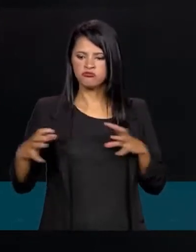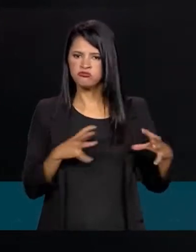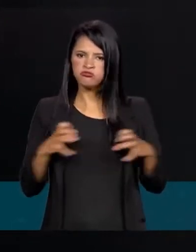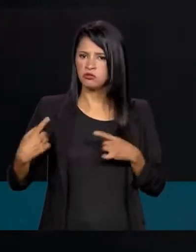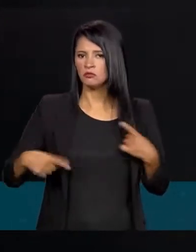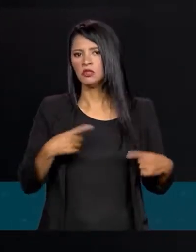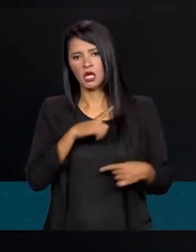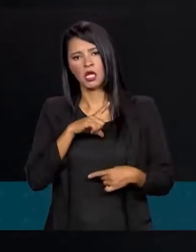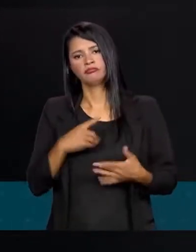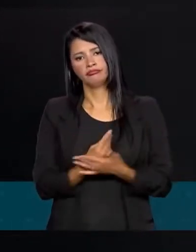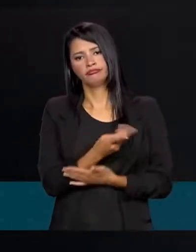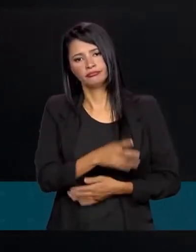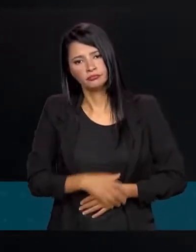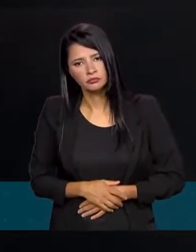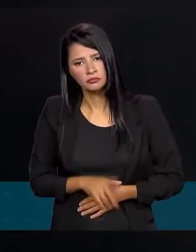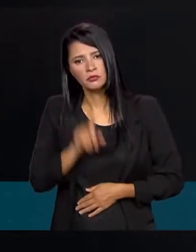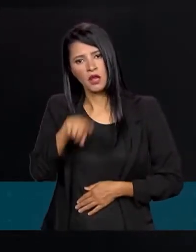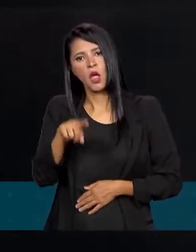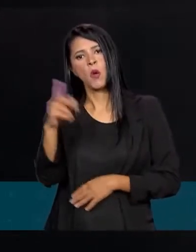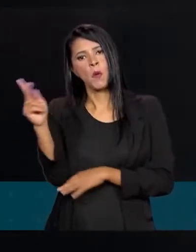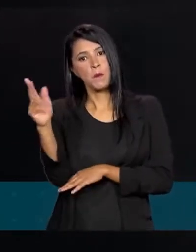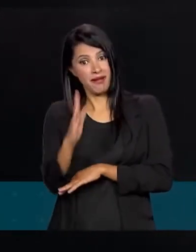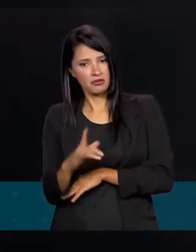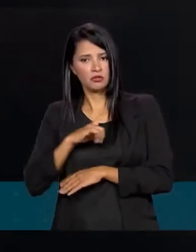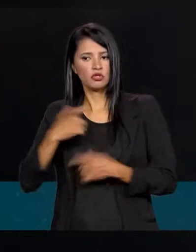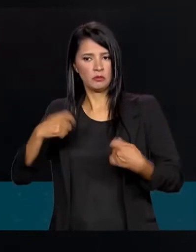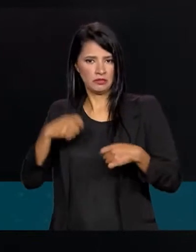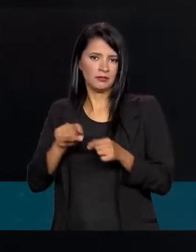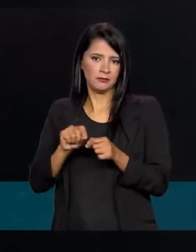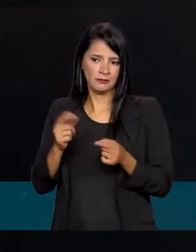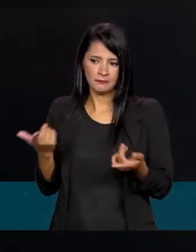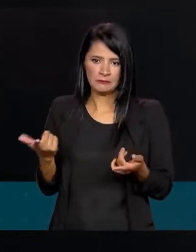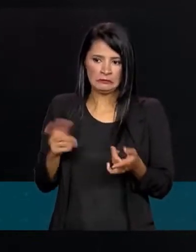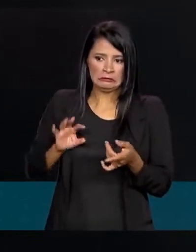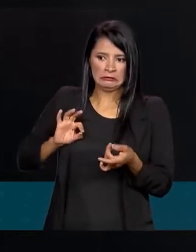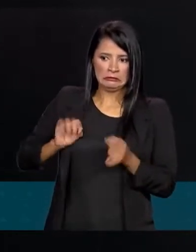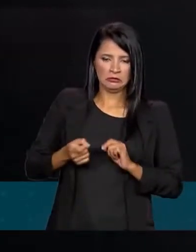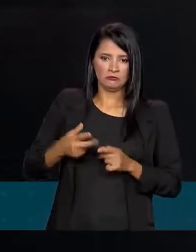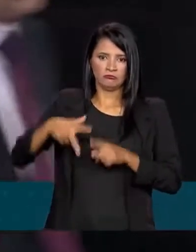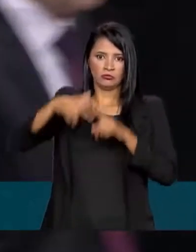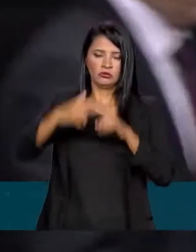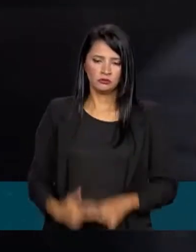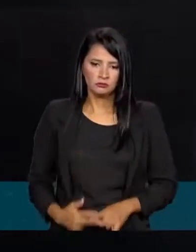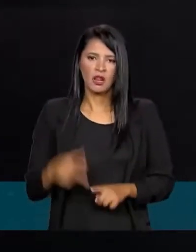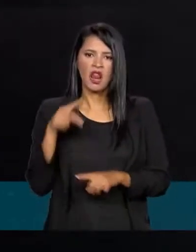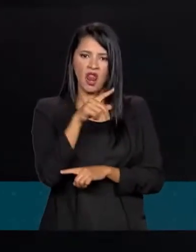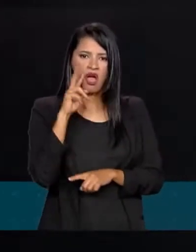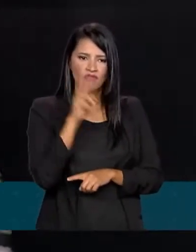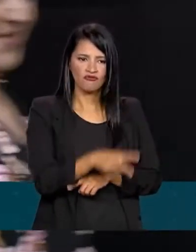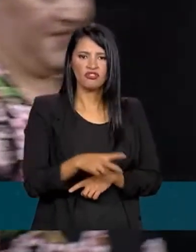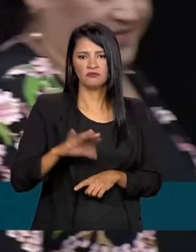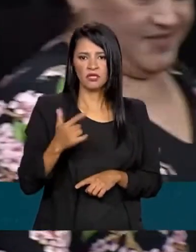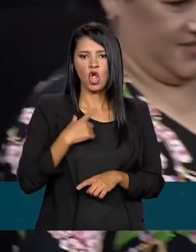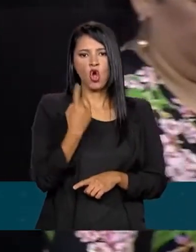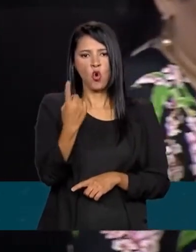este país que nós temos reconstruir eu vi ninguém me contou o que aconteceu na CPI da govide eu vi a insensibilidade um presidente que